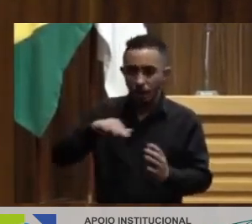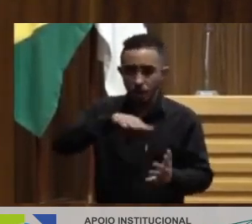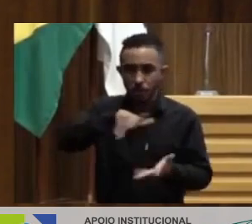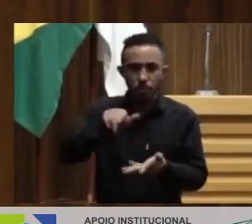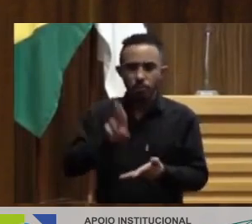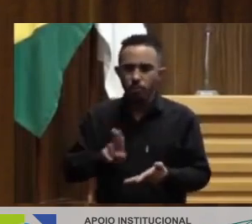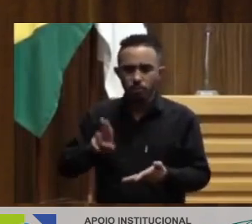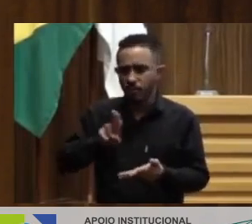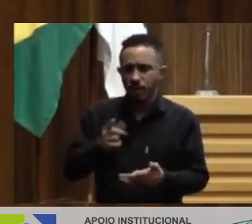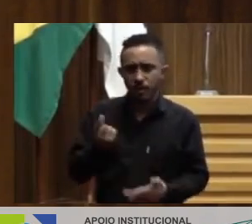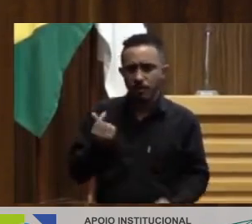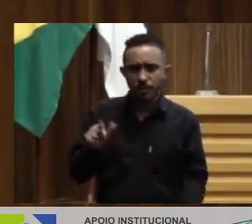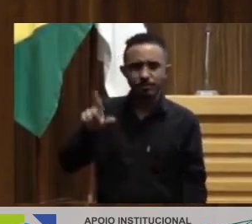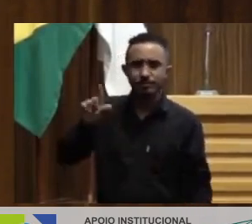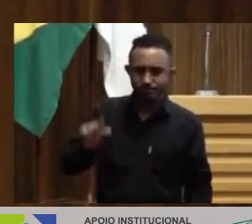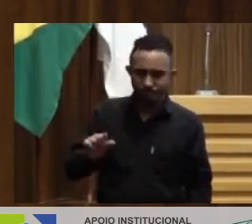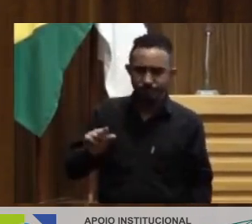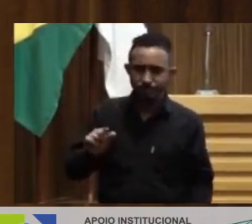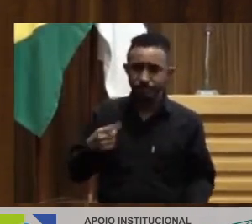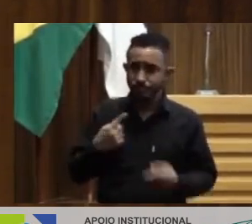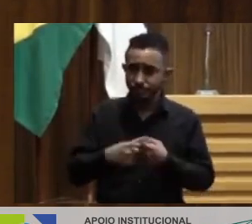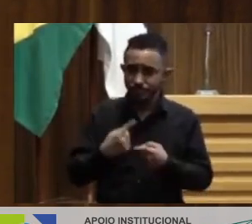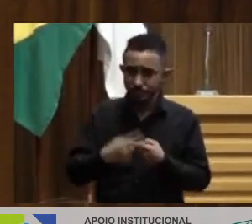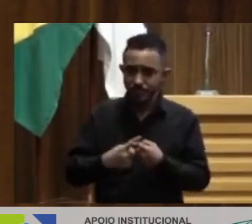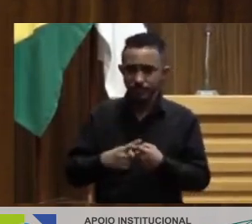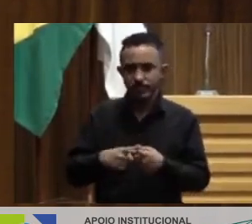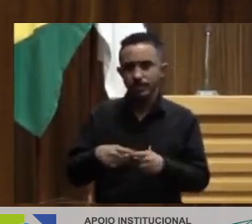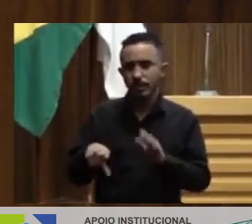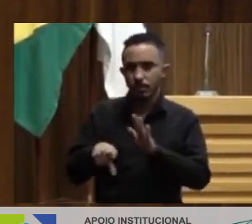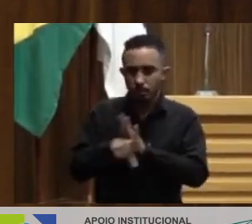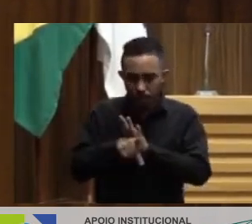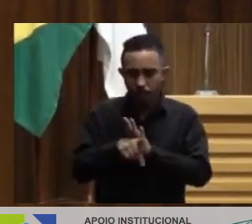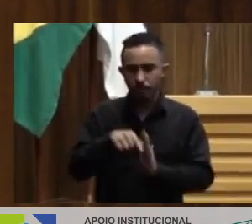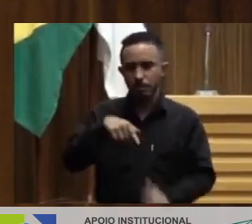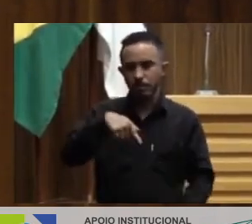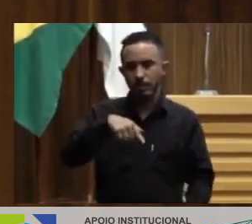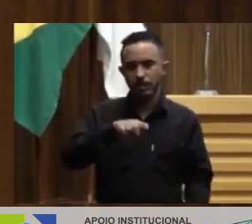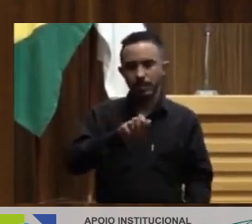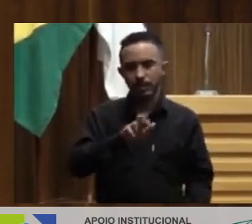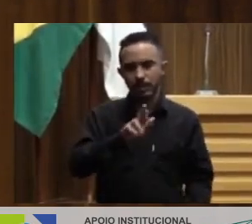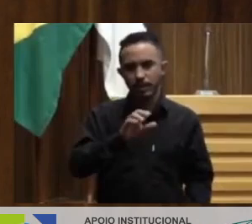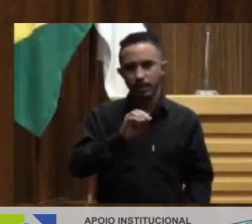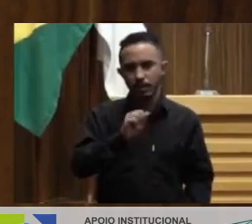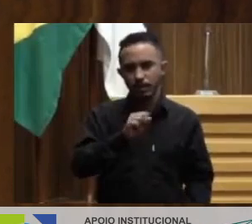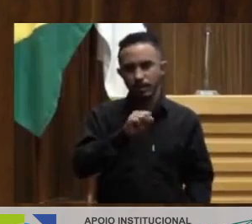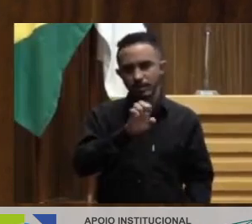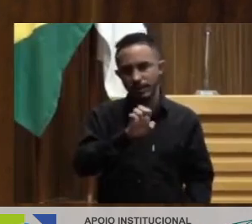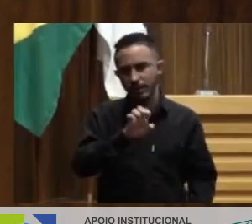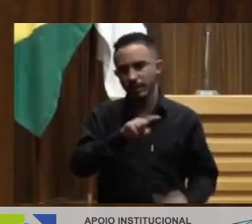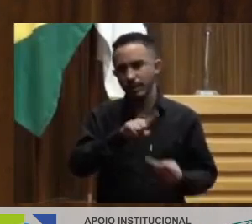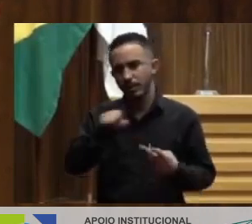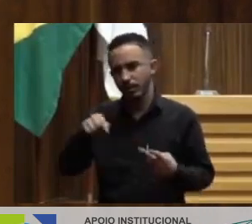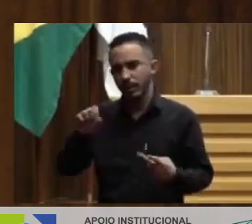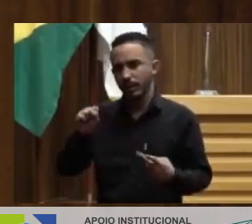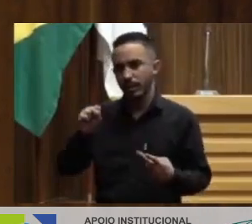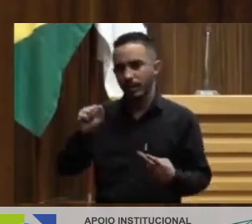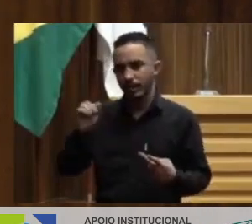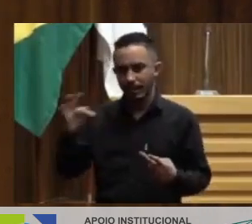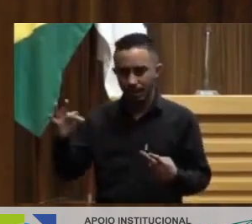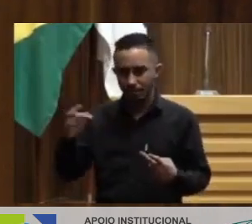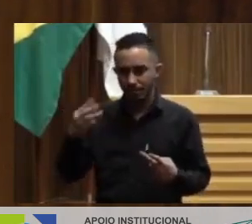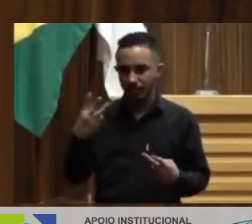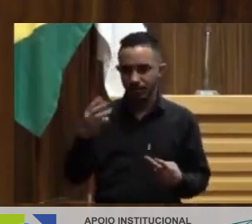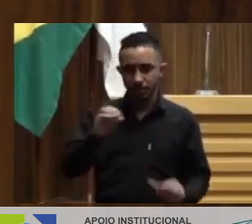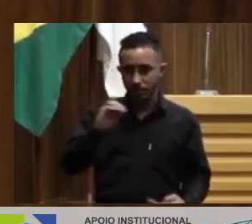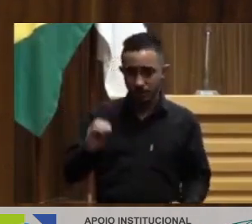é custo. Na hora que for trocar o querosene da aviação por SAF, ele não é 3%